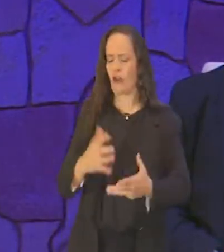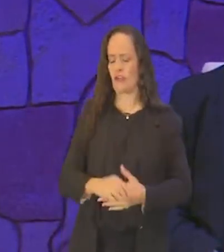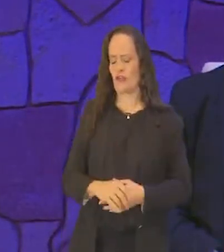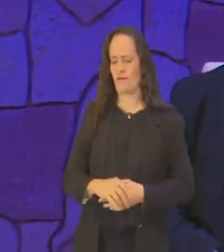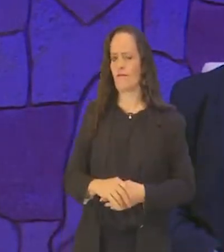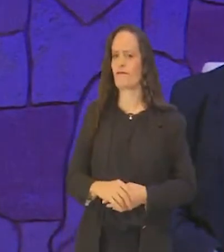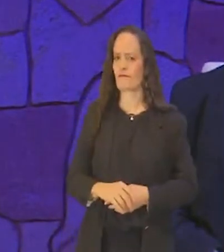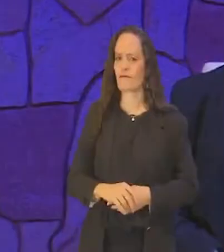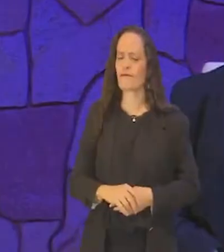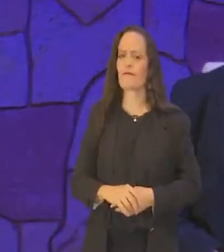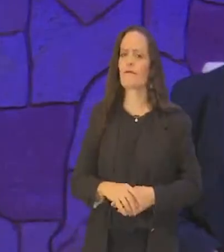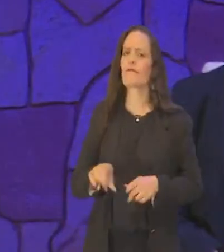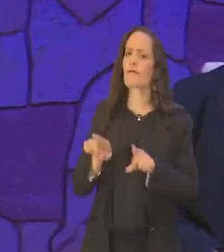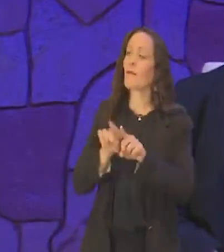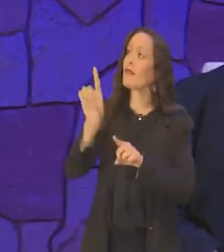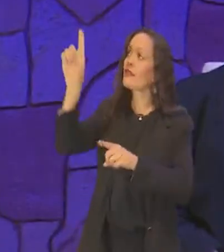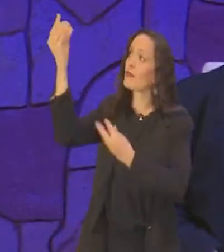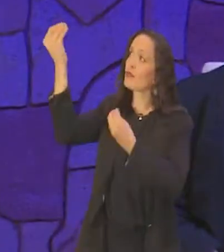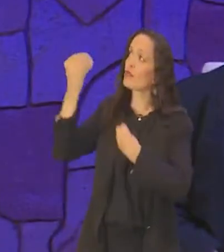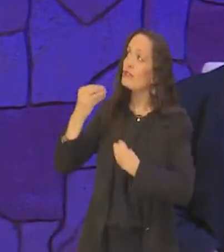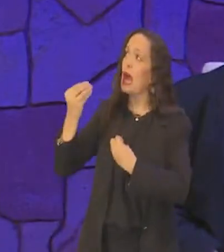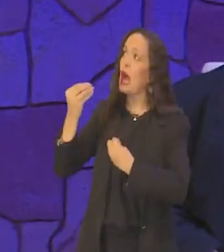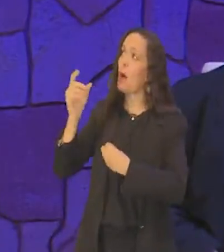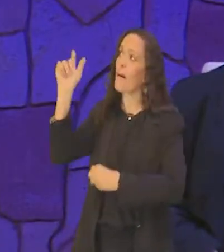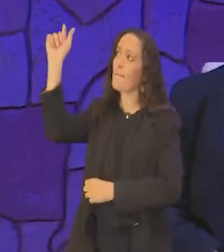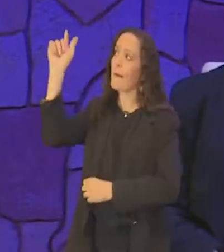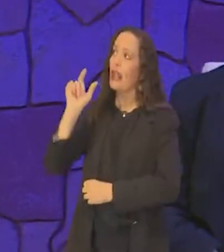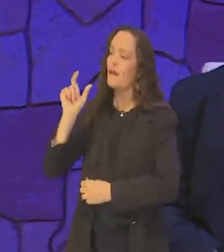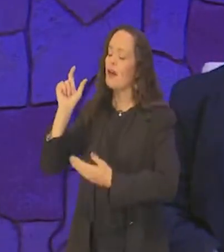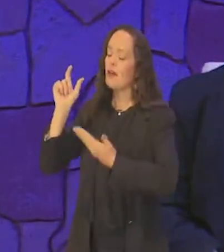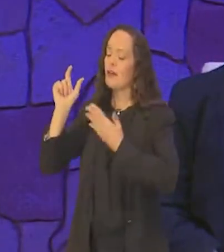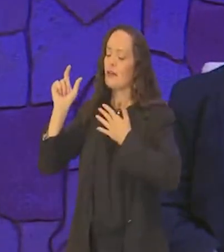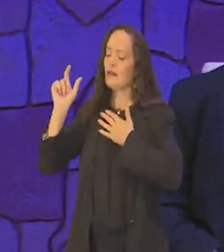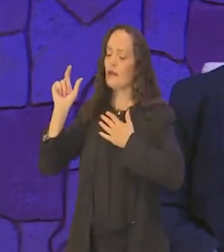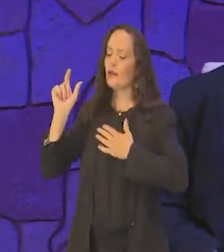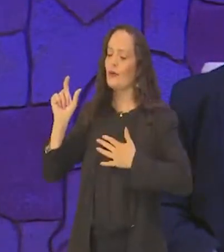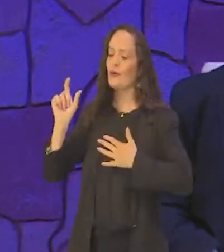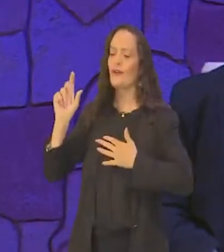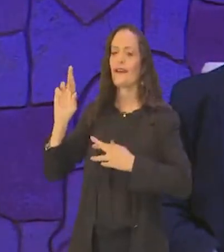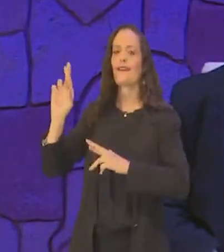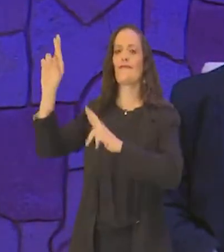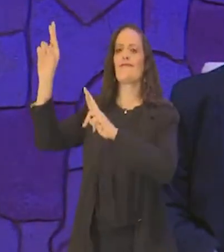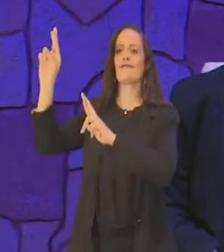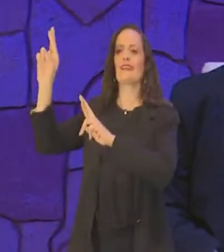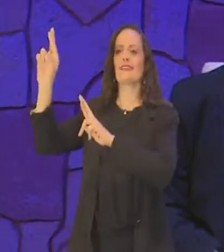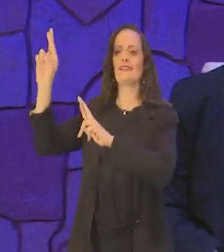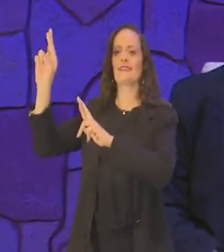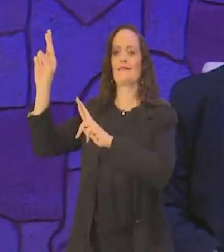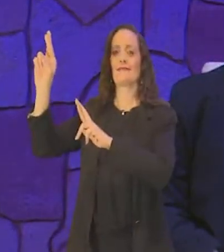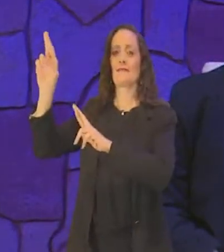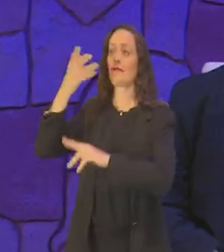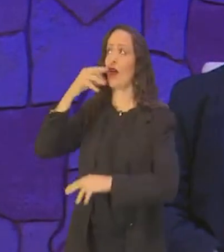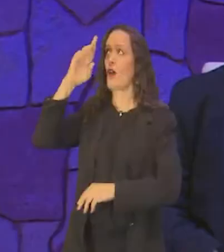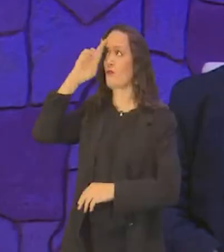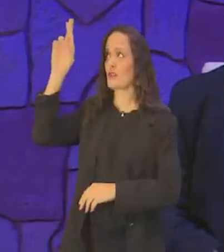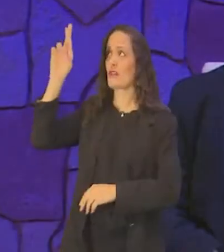de descanso, há um futuro de esperança. O Senhor